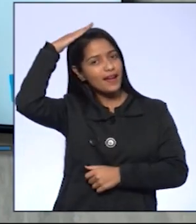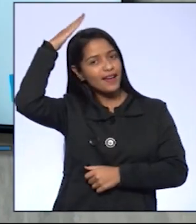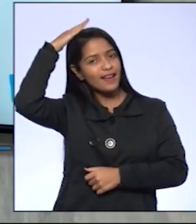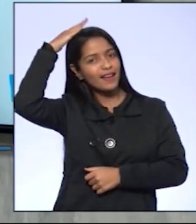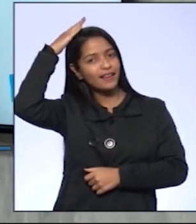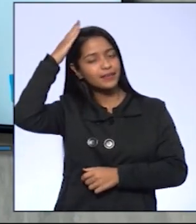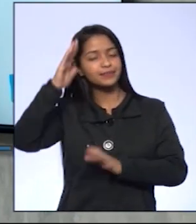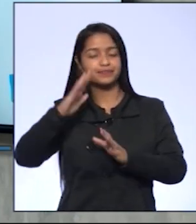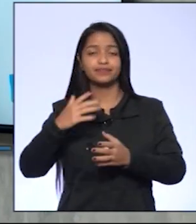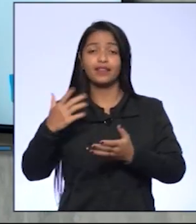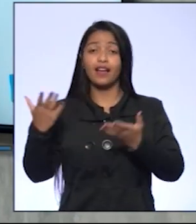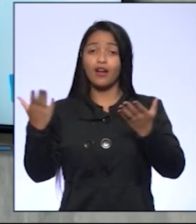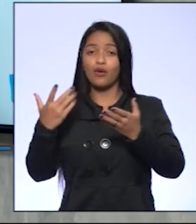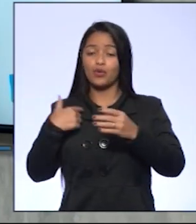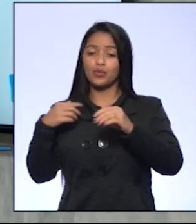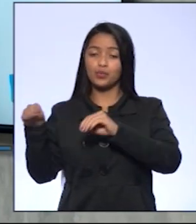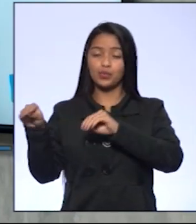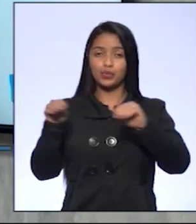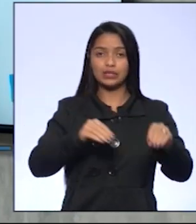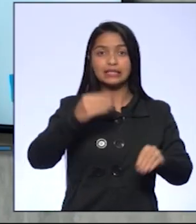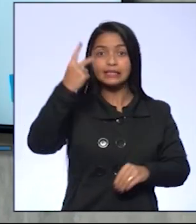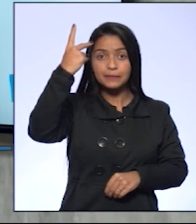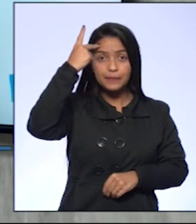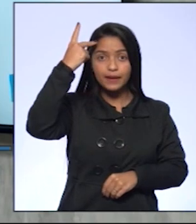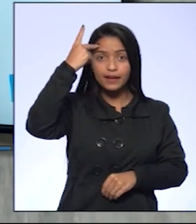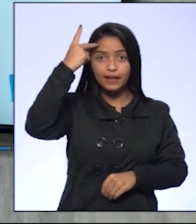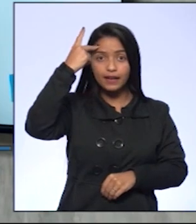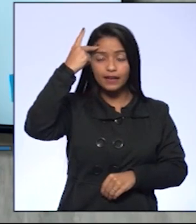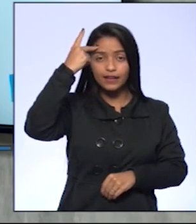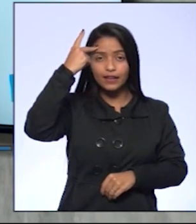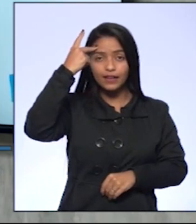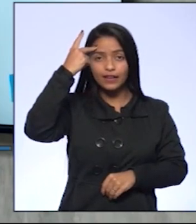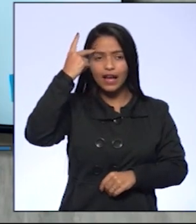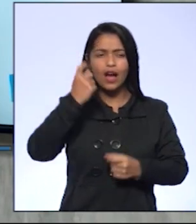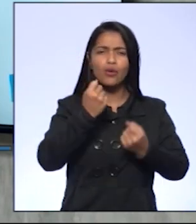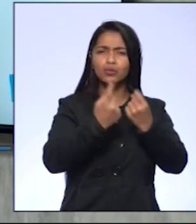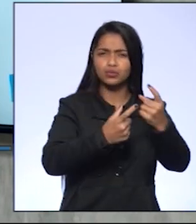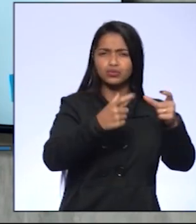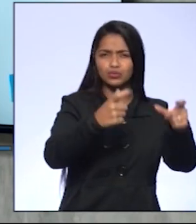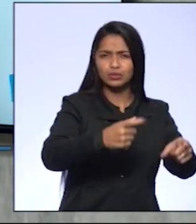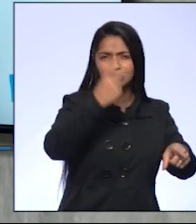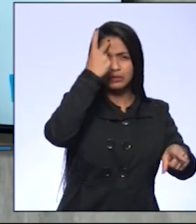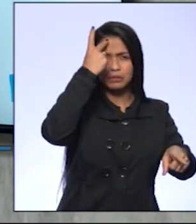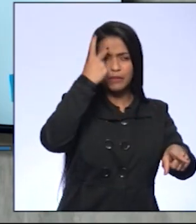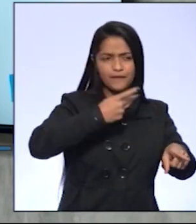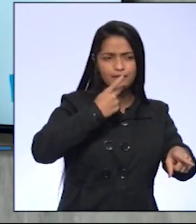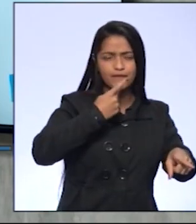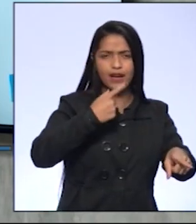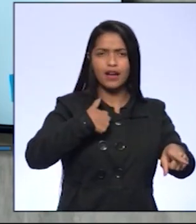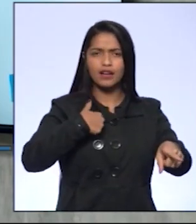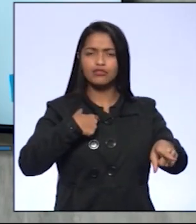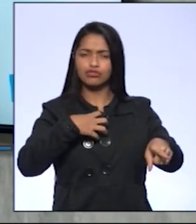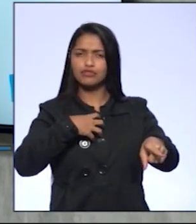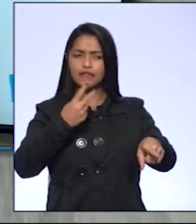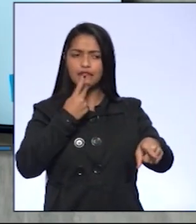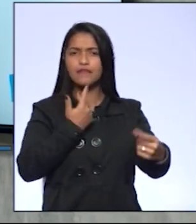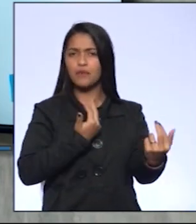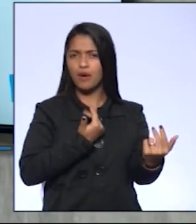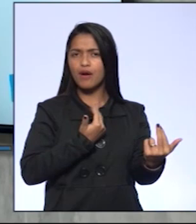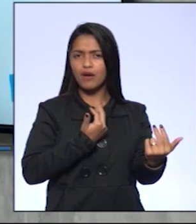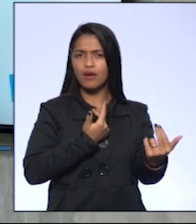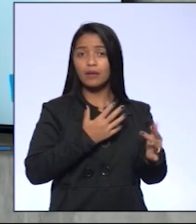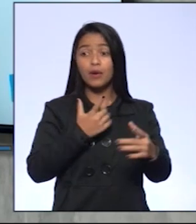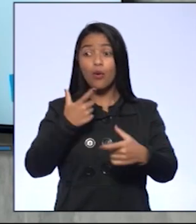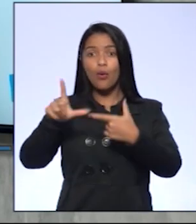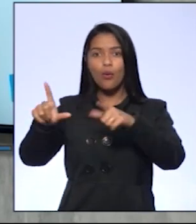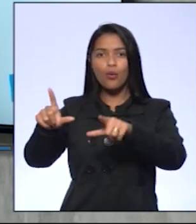jeito de falar não é tão diferente de algumas regiões de São Paulo, mas de outras bastante diferente. Eu sei que tenho amigos